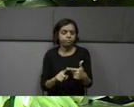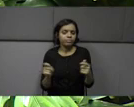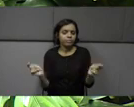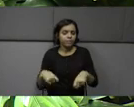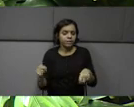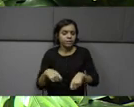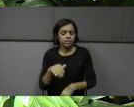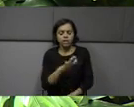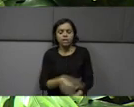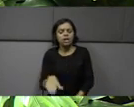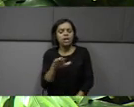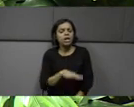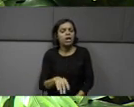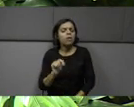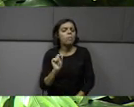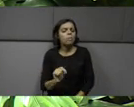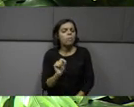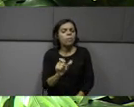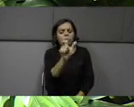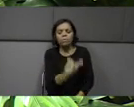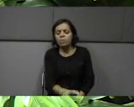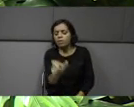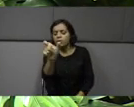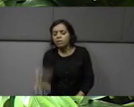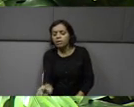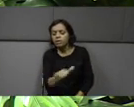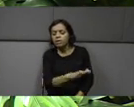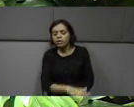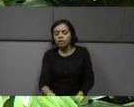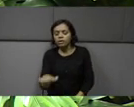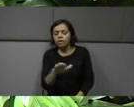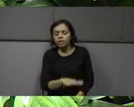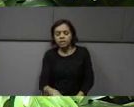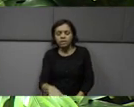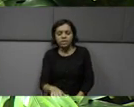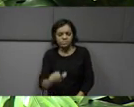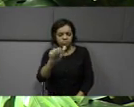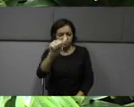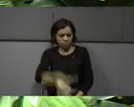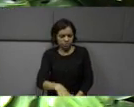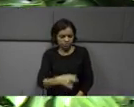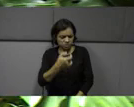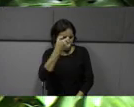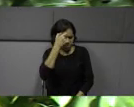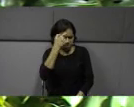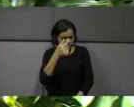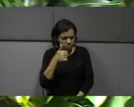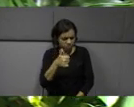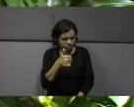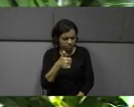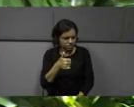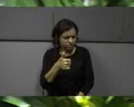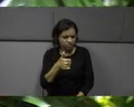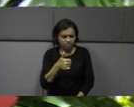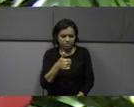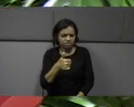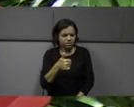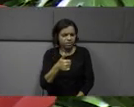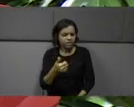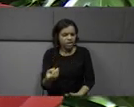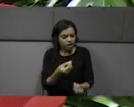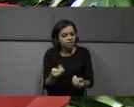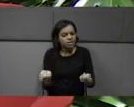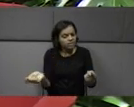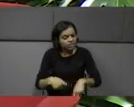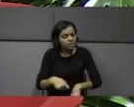criança as crianças na verdade além de serem incapazes elas estão automaticamente desligadas as